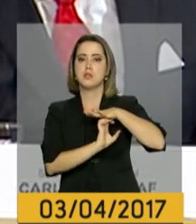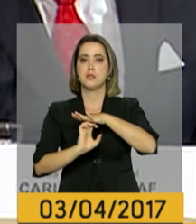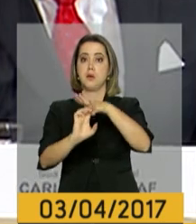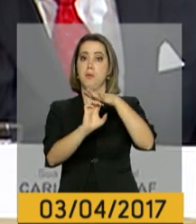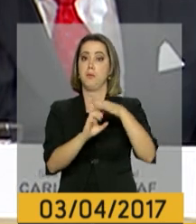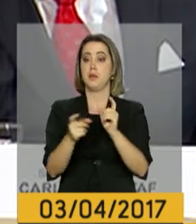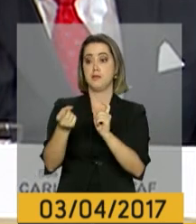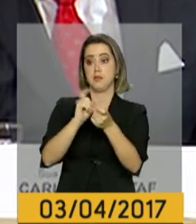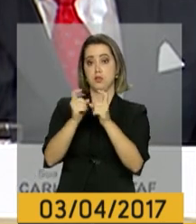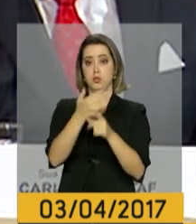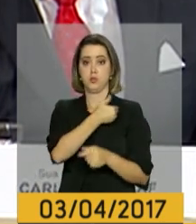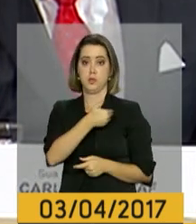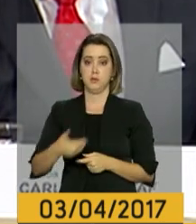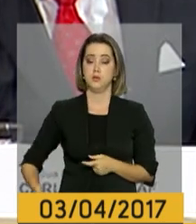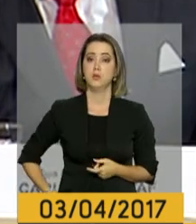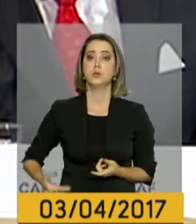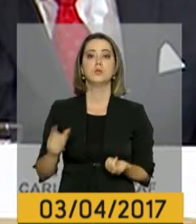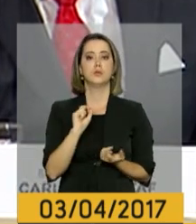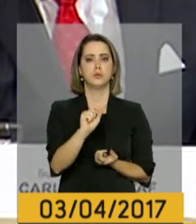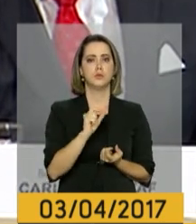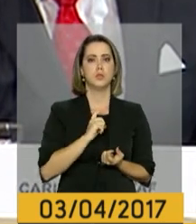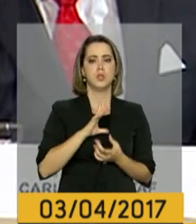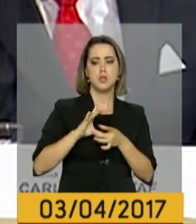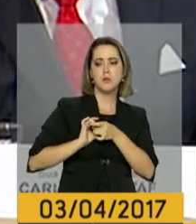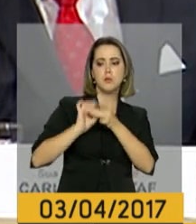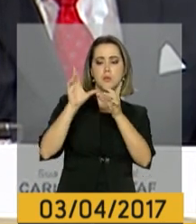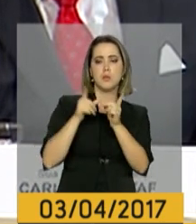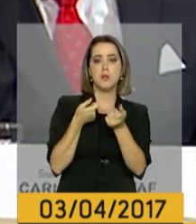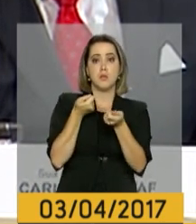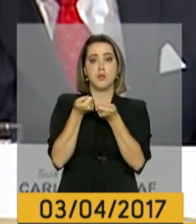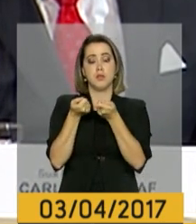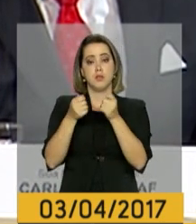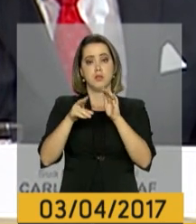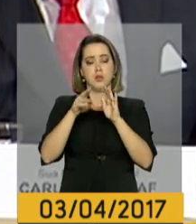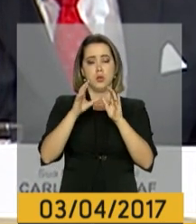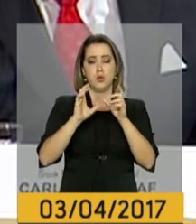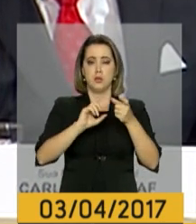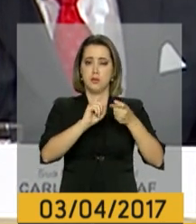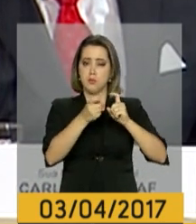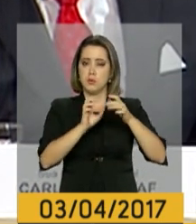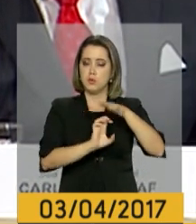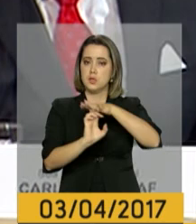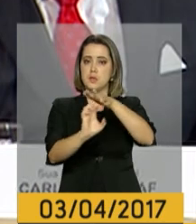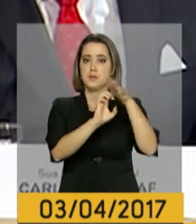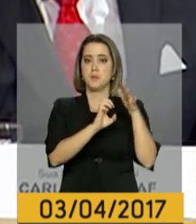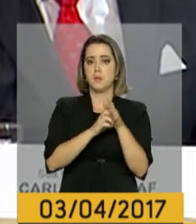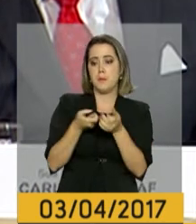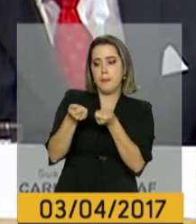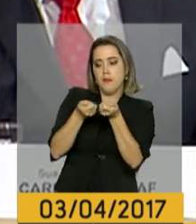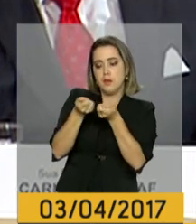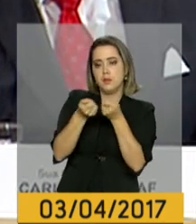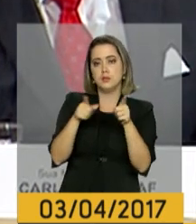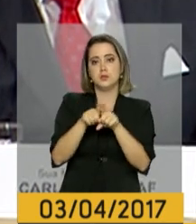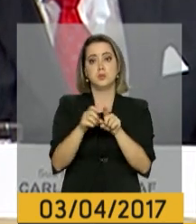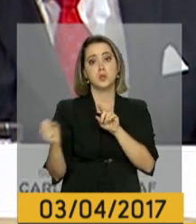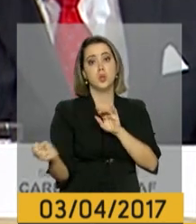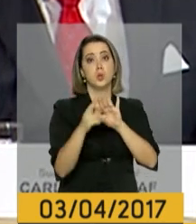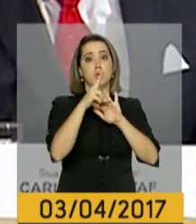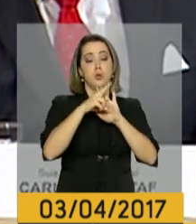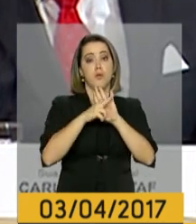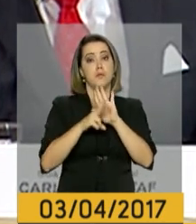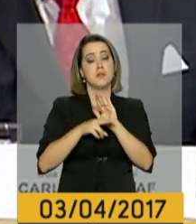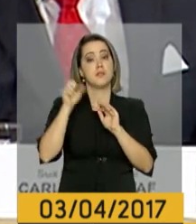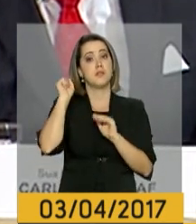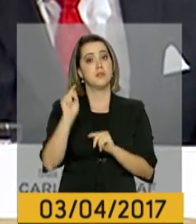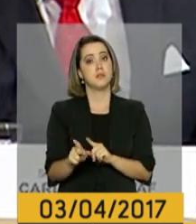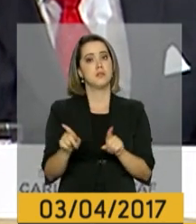estatais, autonomia das agências reguladoras, readequação de regras trabalhistas,